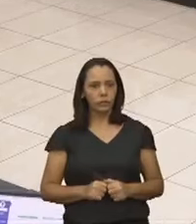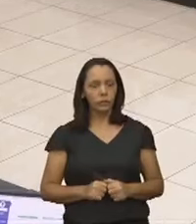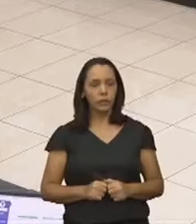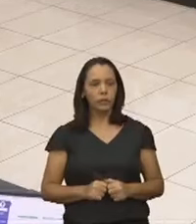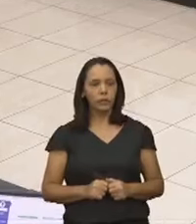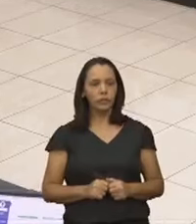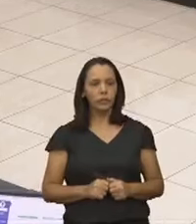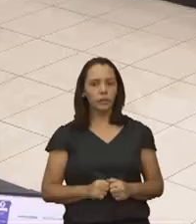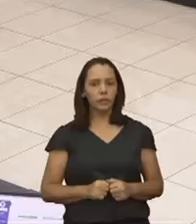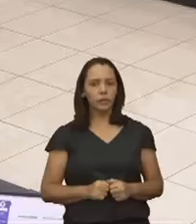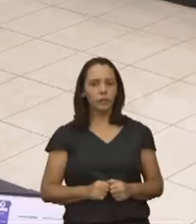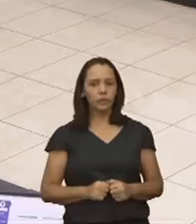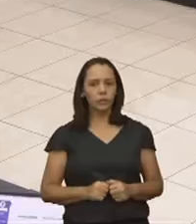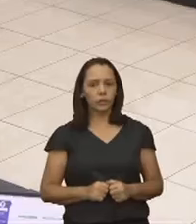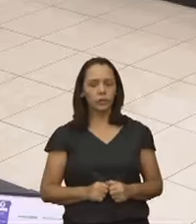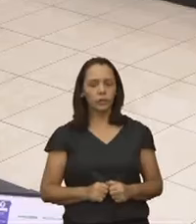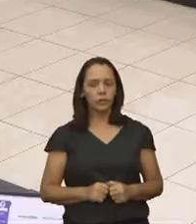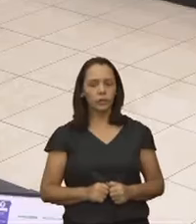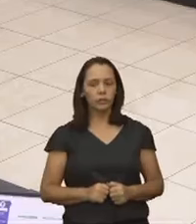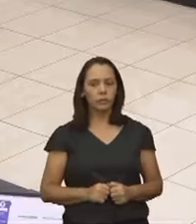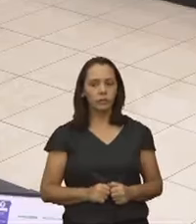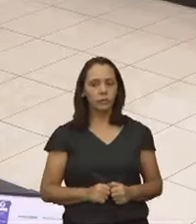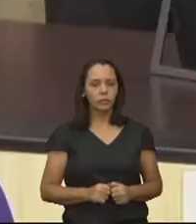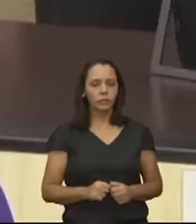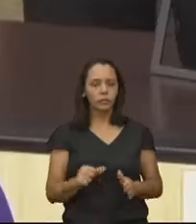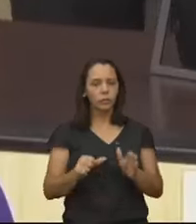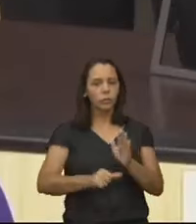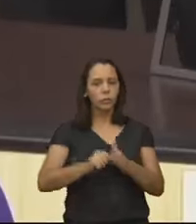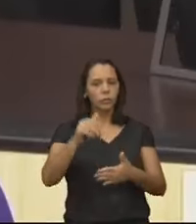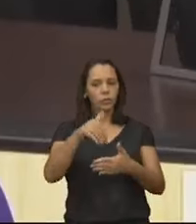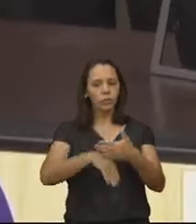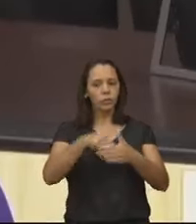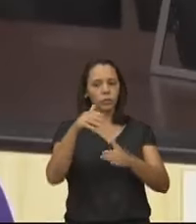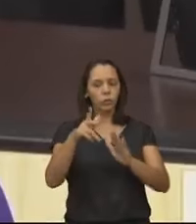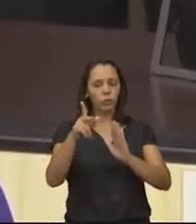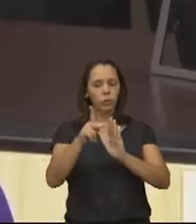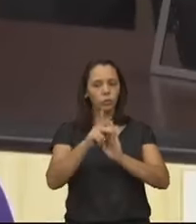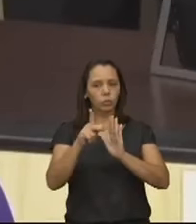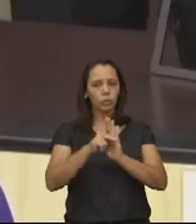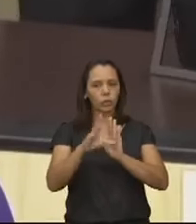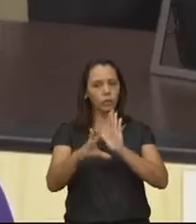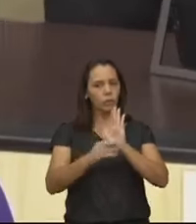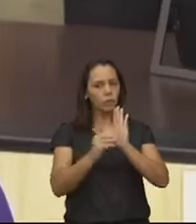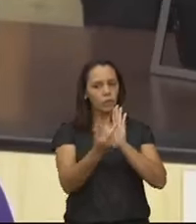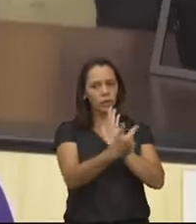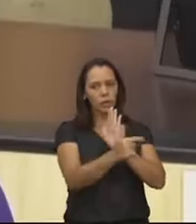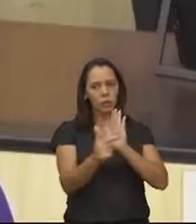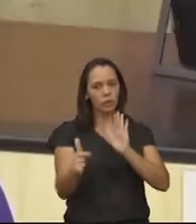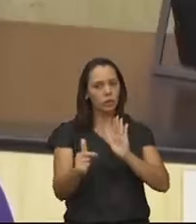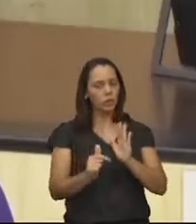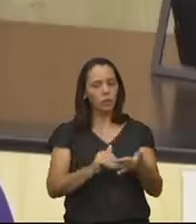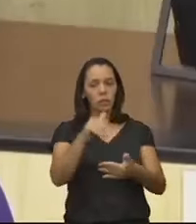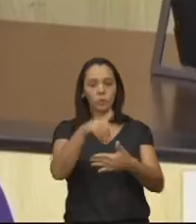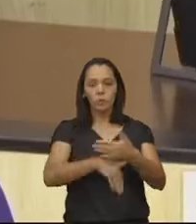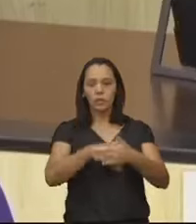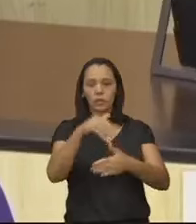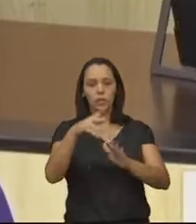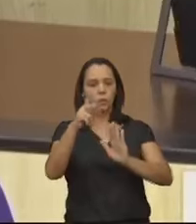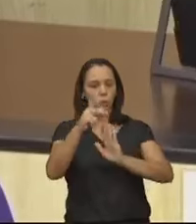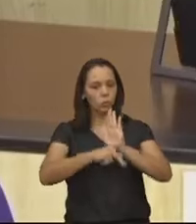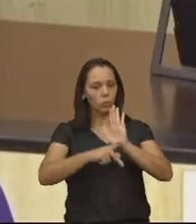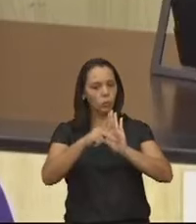Ô, pessoal, primeiro nós vamos votar o projeto em si, tá? Não tem emenda. Nós vamos votar o projeto em si,